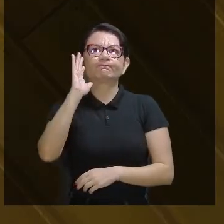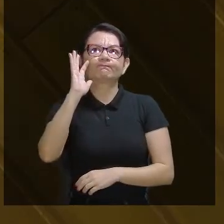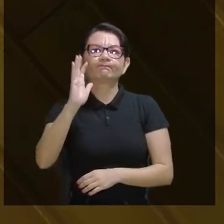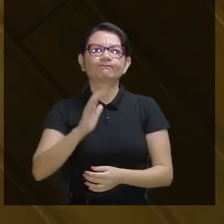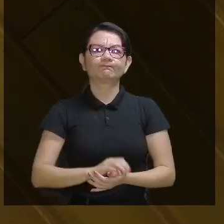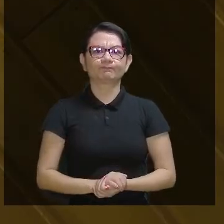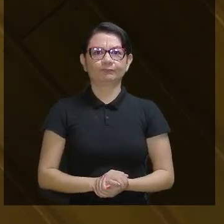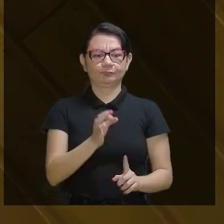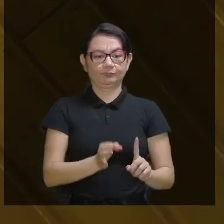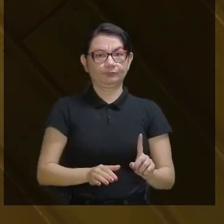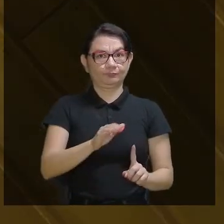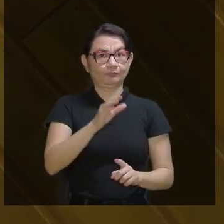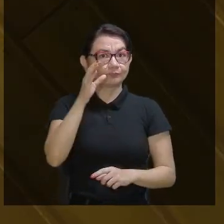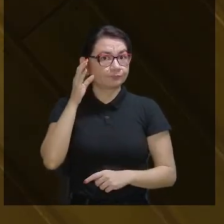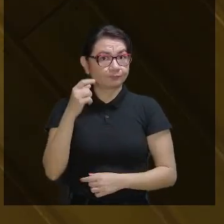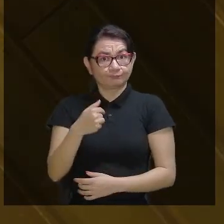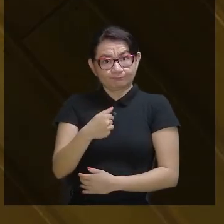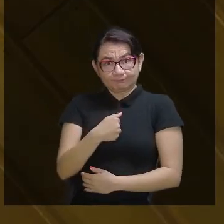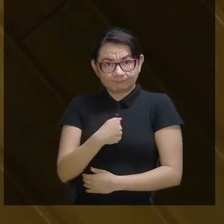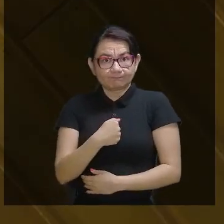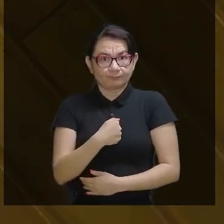desembargador Carmo Antônio, eu